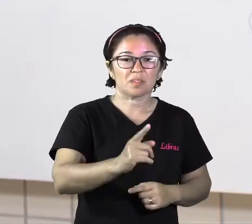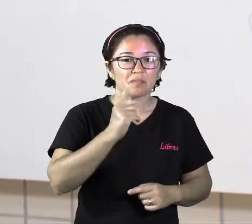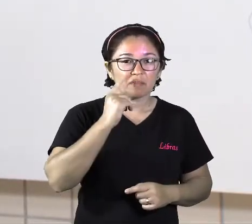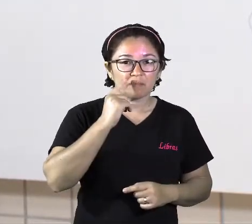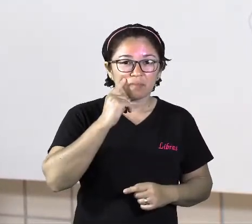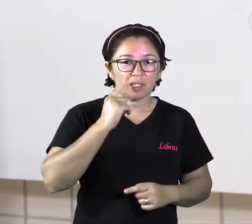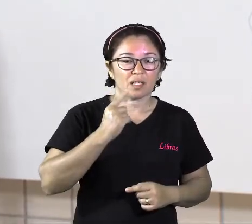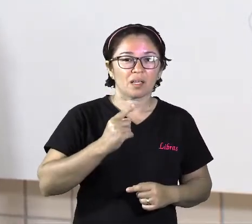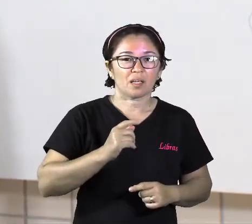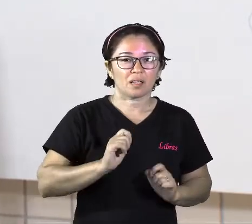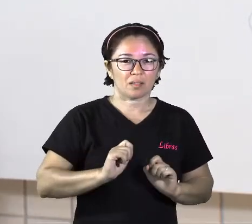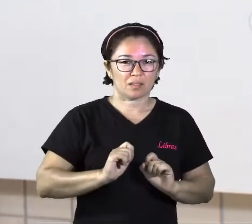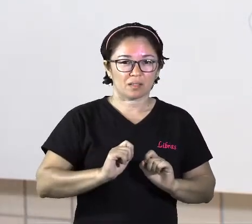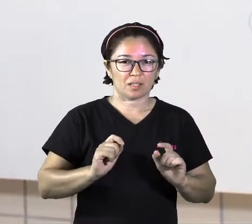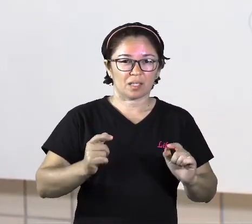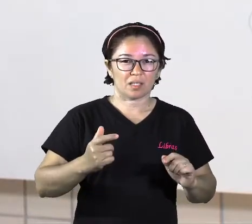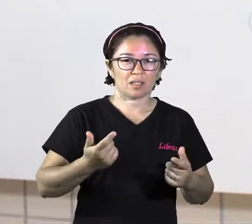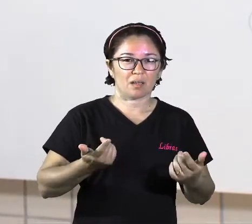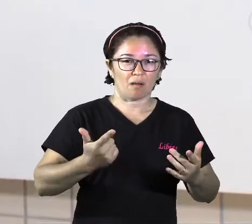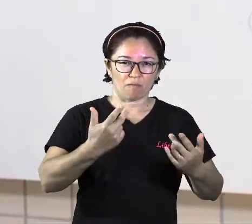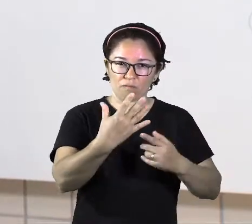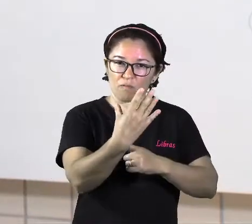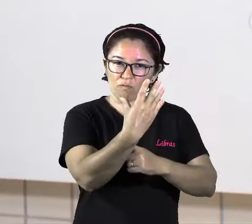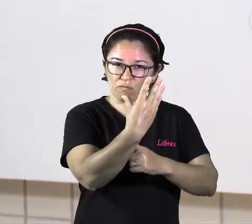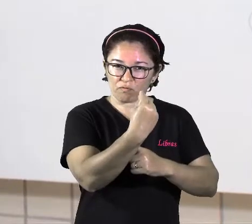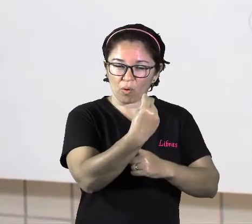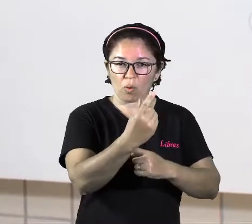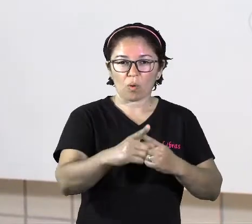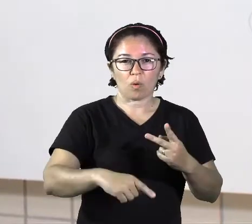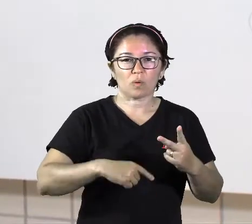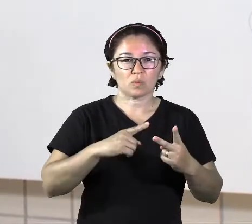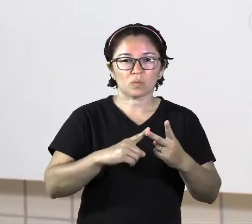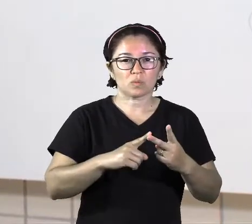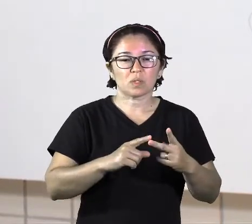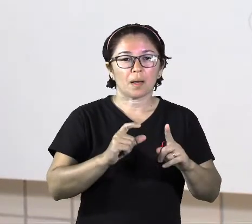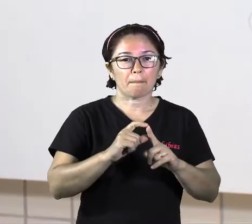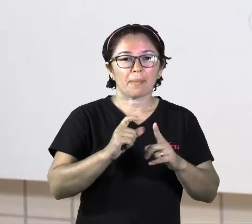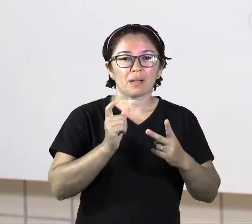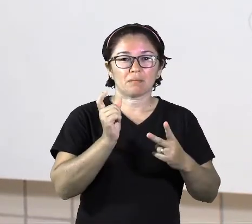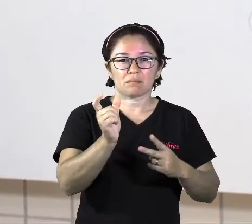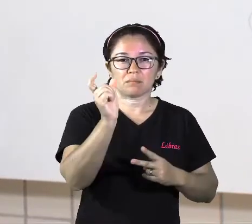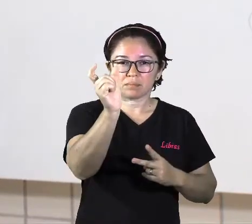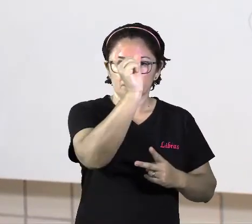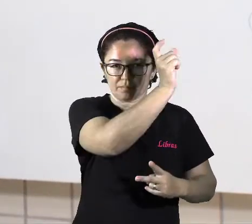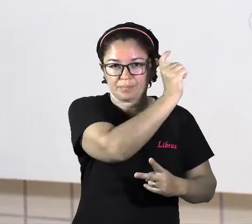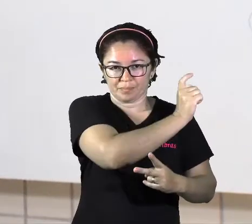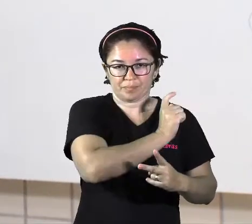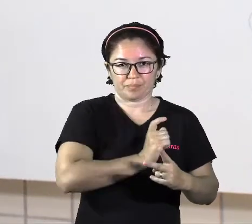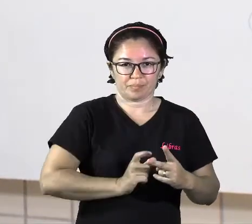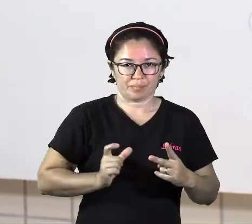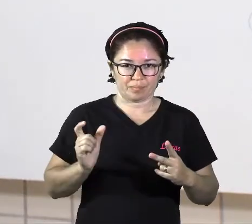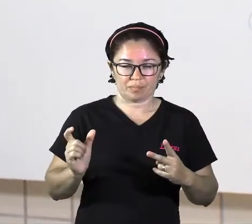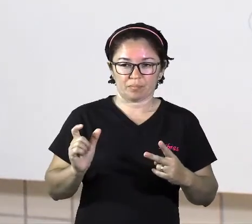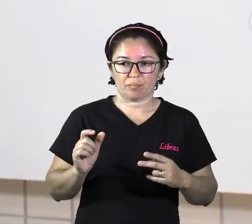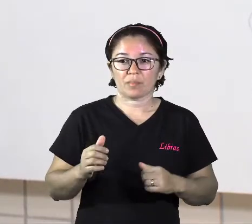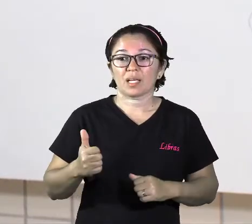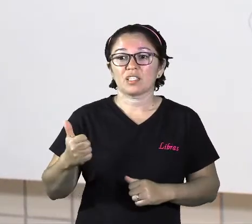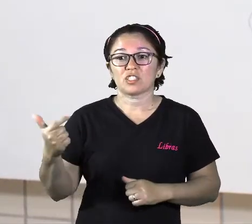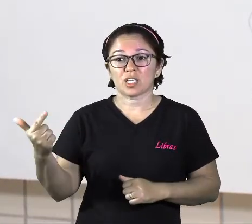quê? Não verbal, né? Tenho apenas a imagem da criança fazendo o quê? Um